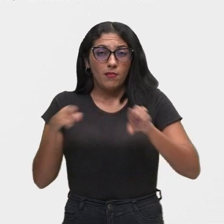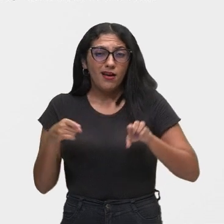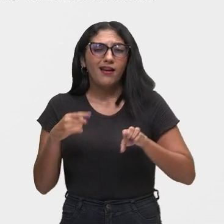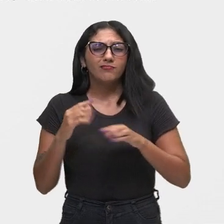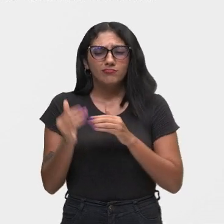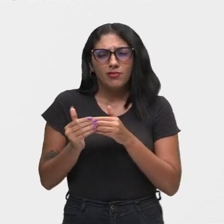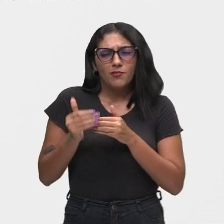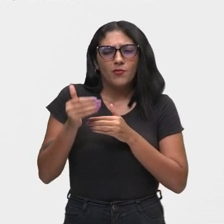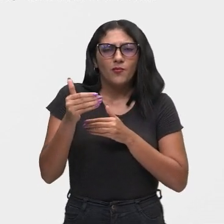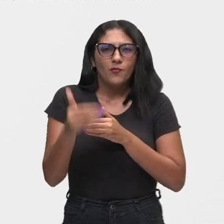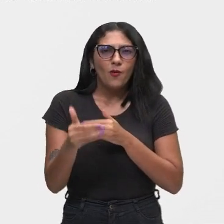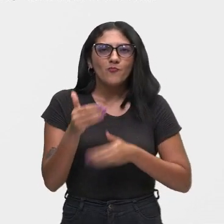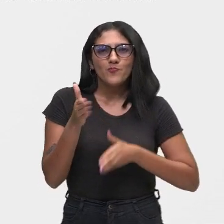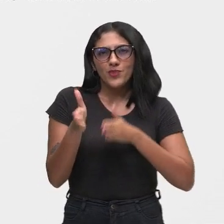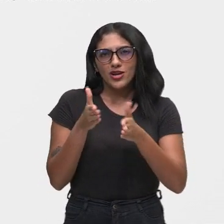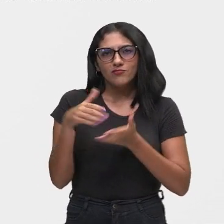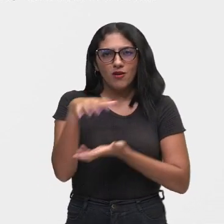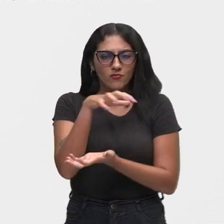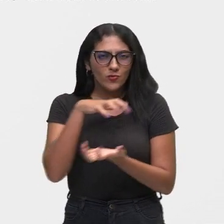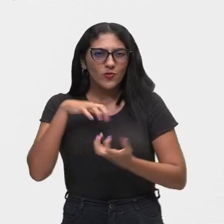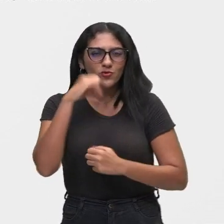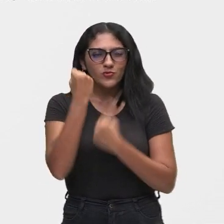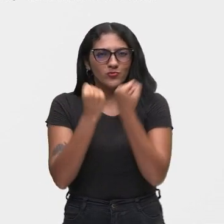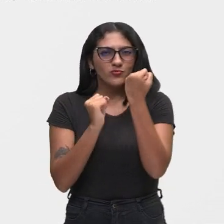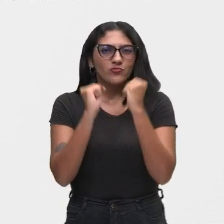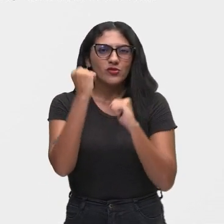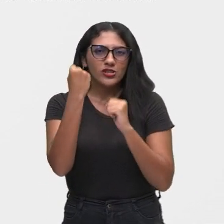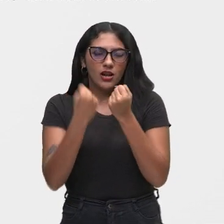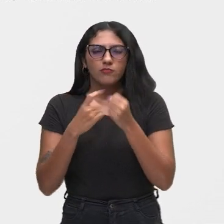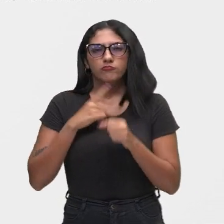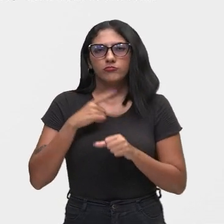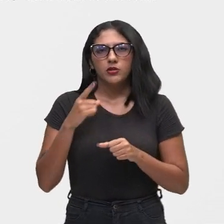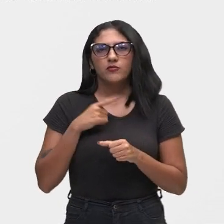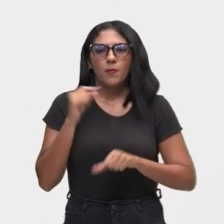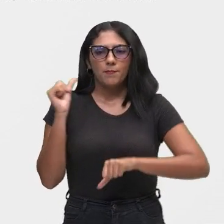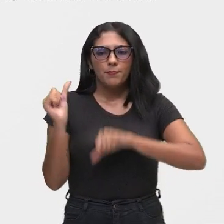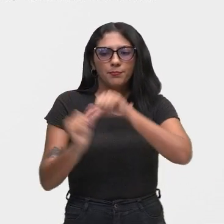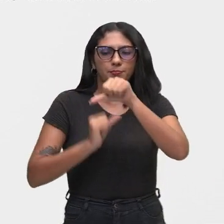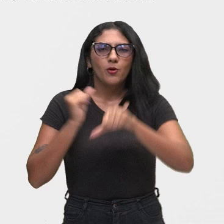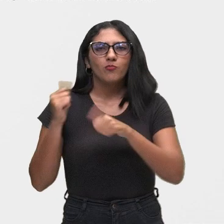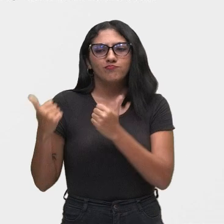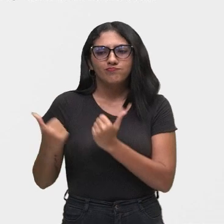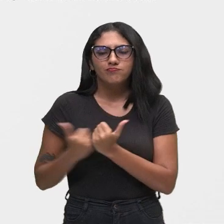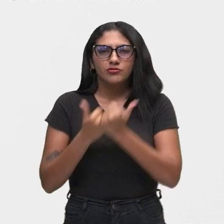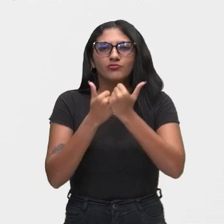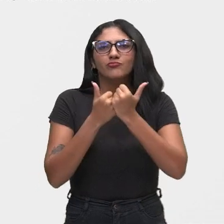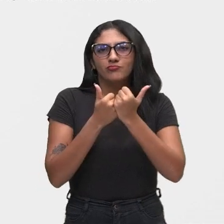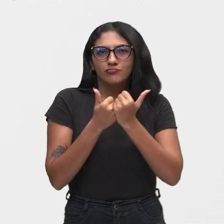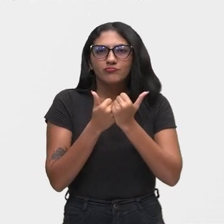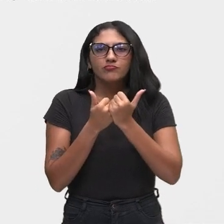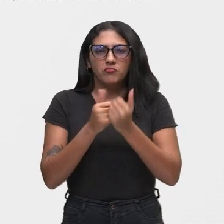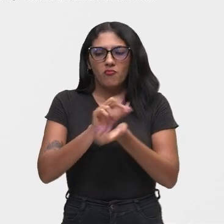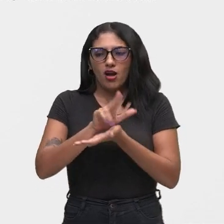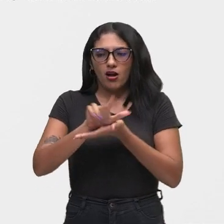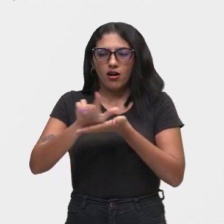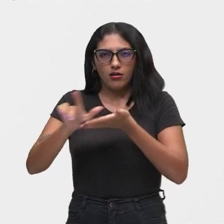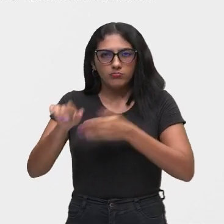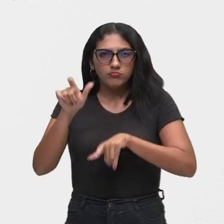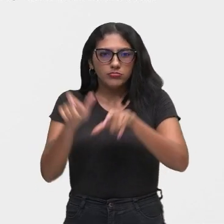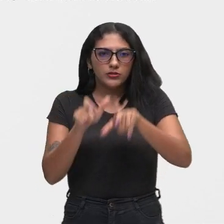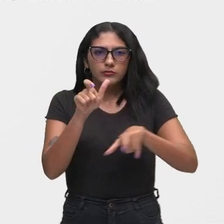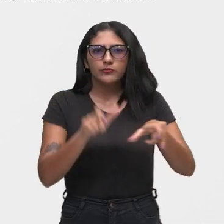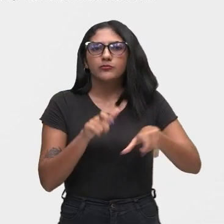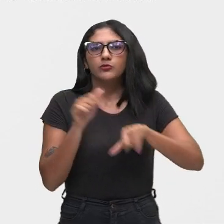Revolução Industrial, né, foram aí ocorrendo as substituições dessas várias ferramentas. E